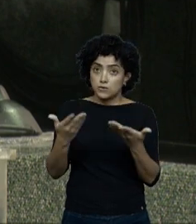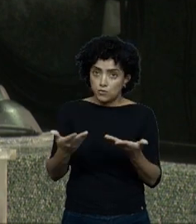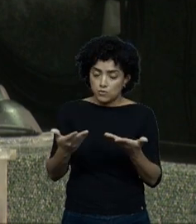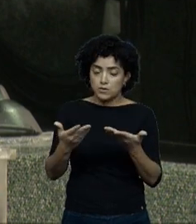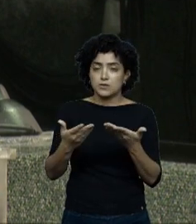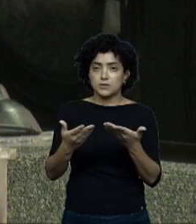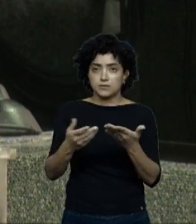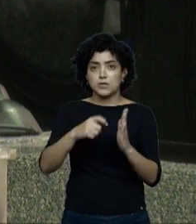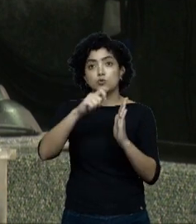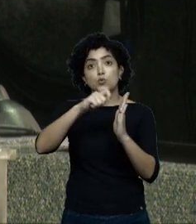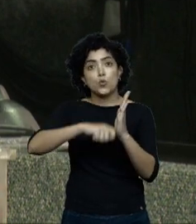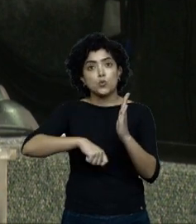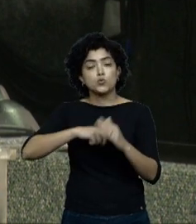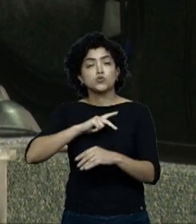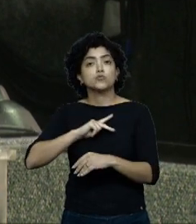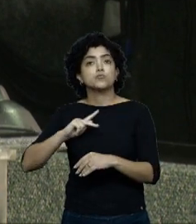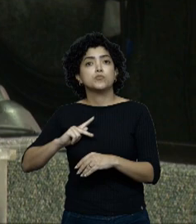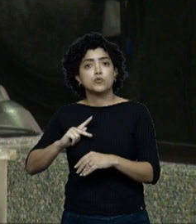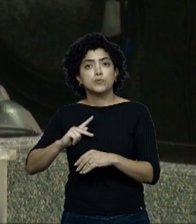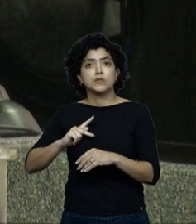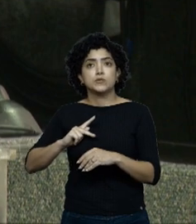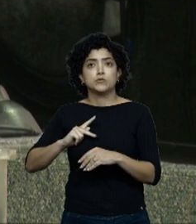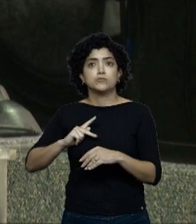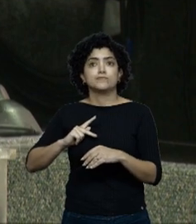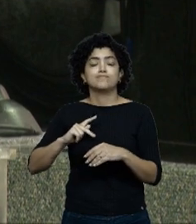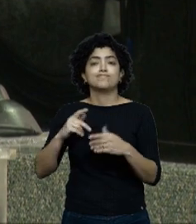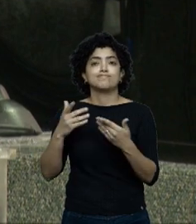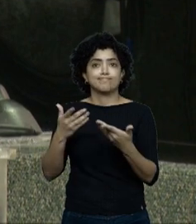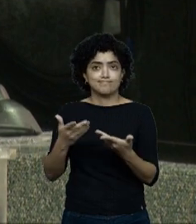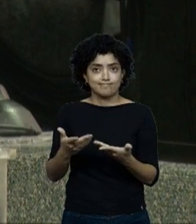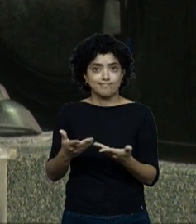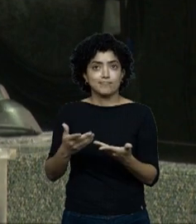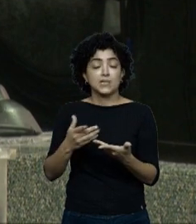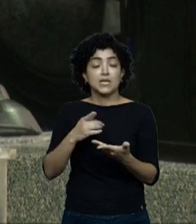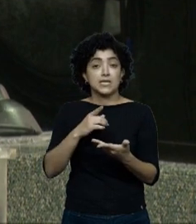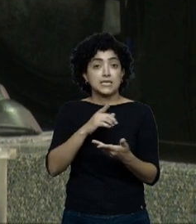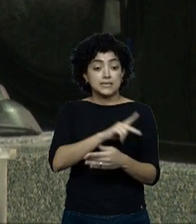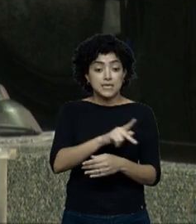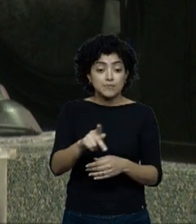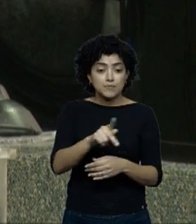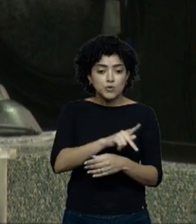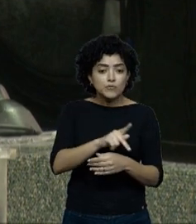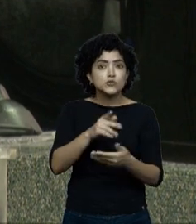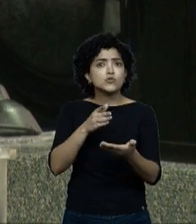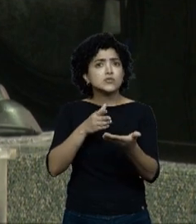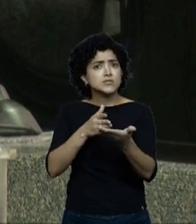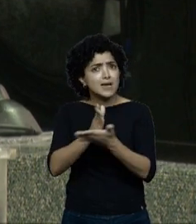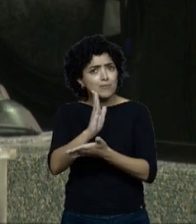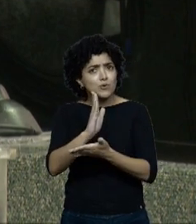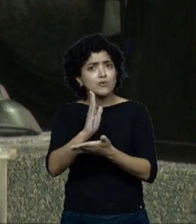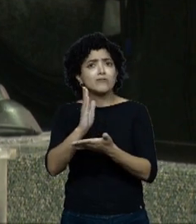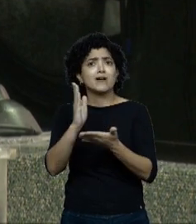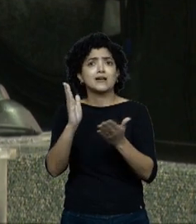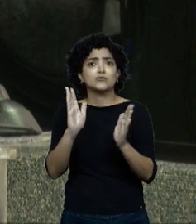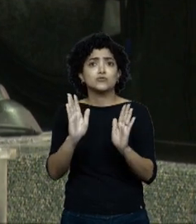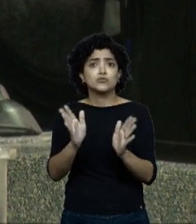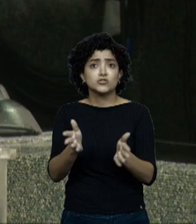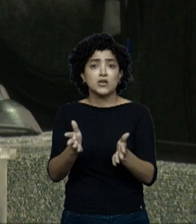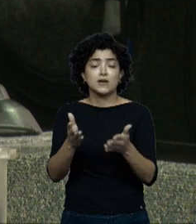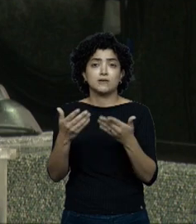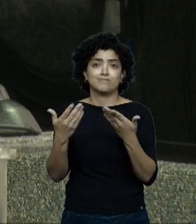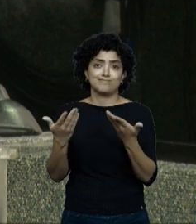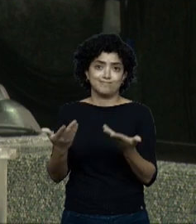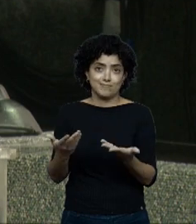nós temos concurso público vigente nós temos professores aprovados em concurso público Nós